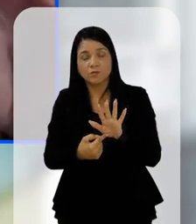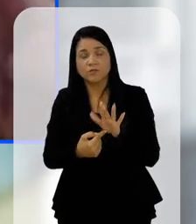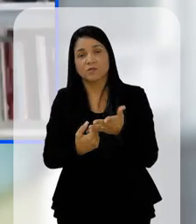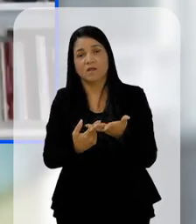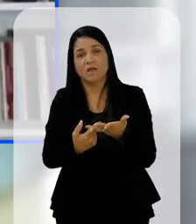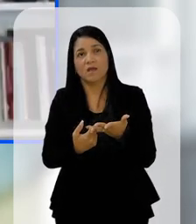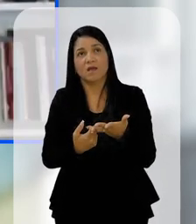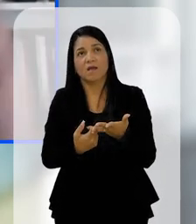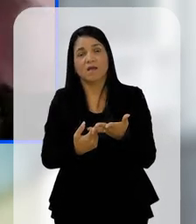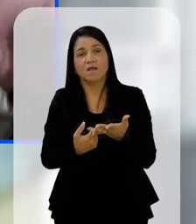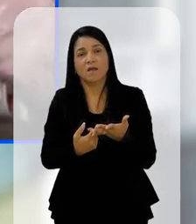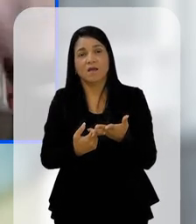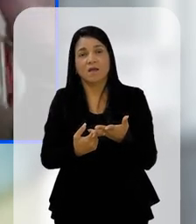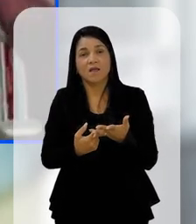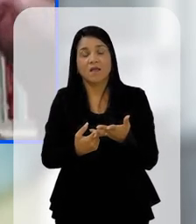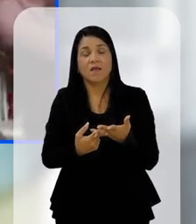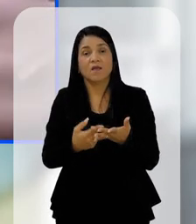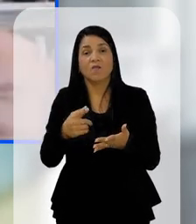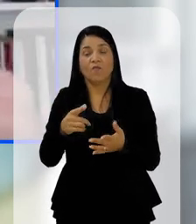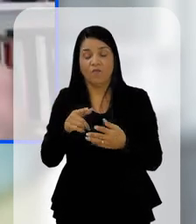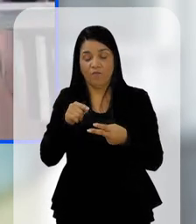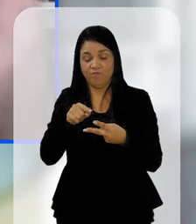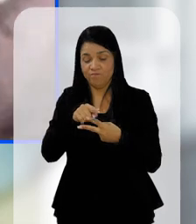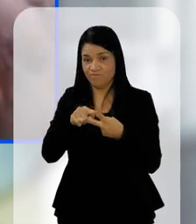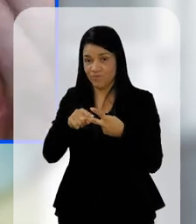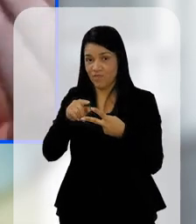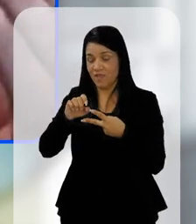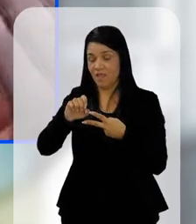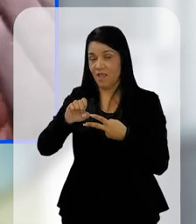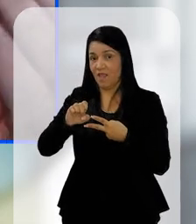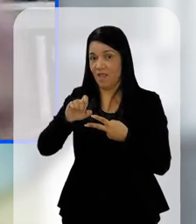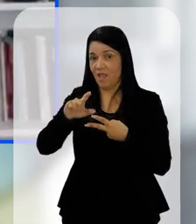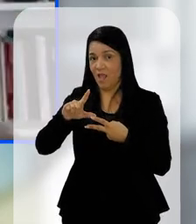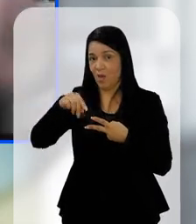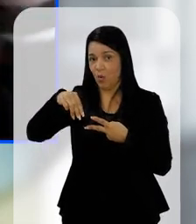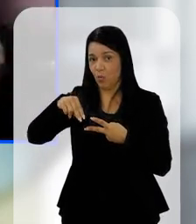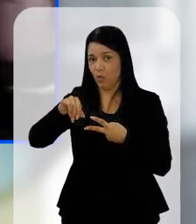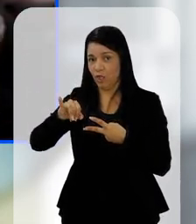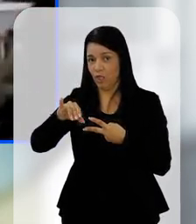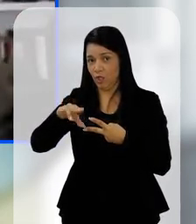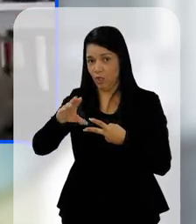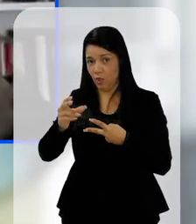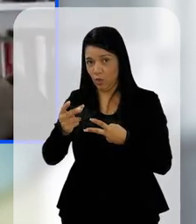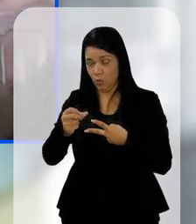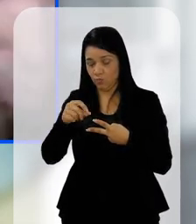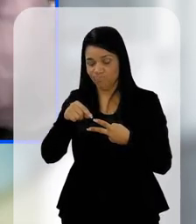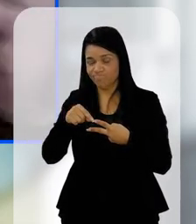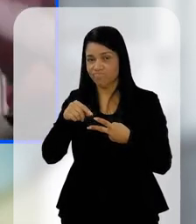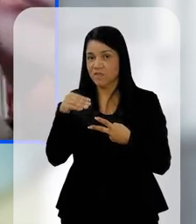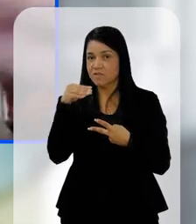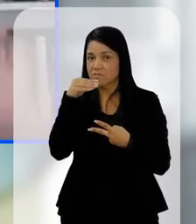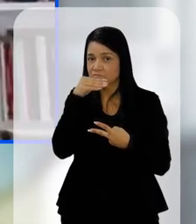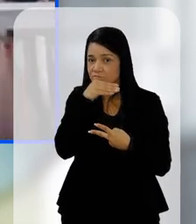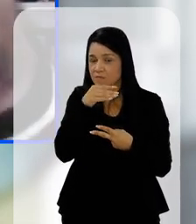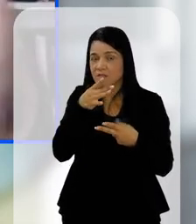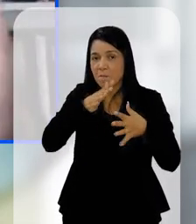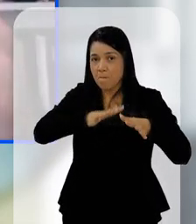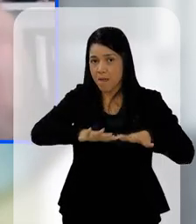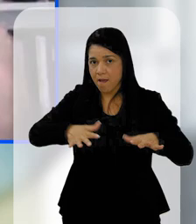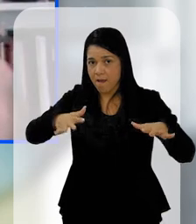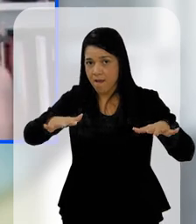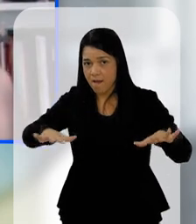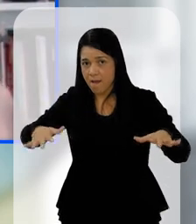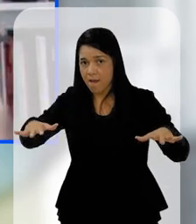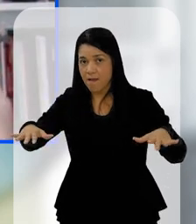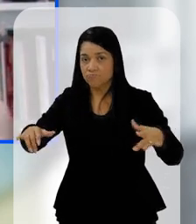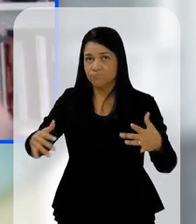trazer complexidades, mas o que nós temos é um fenômeno chamado El Niño, né, que Sim. aquece as águas equatoriais, oceânicas,